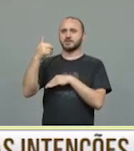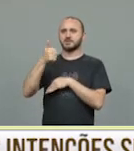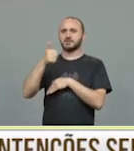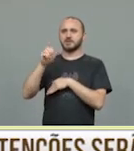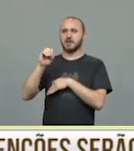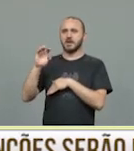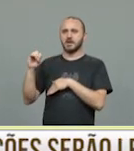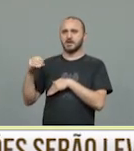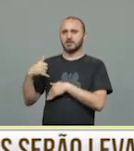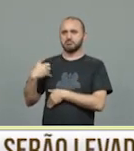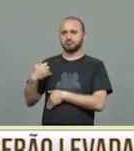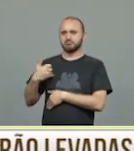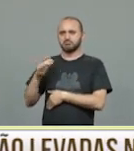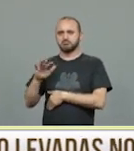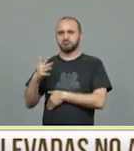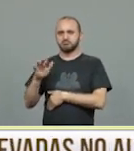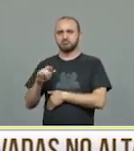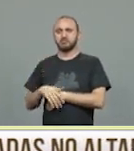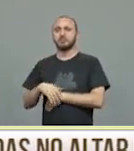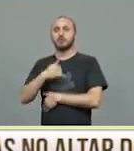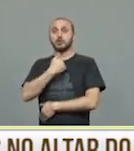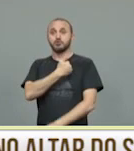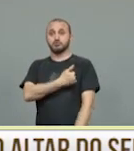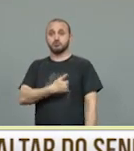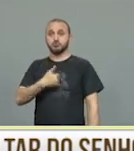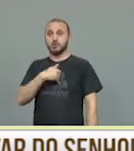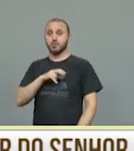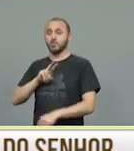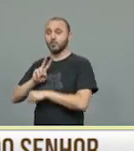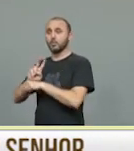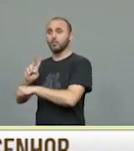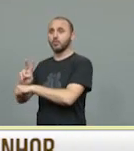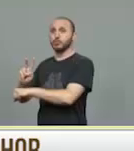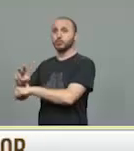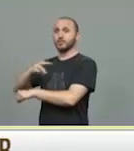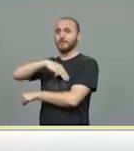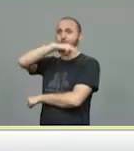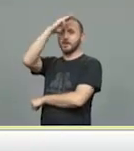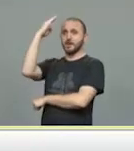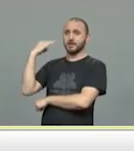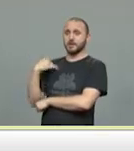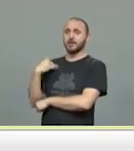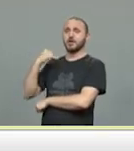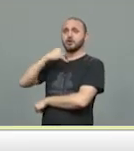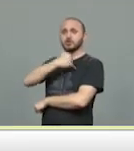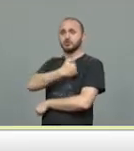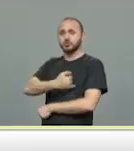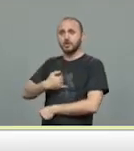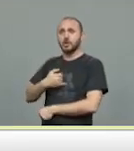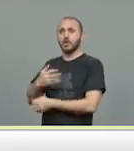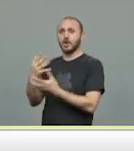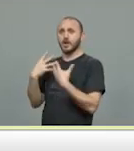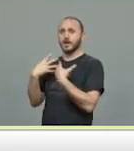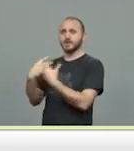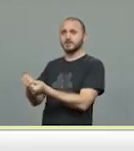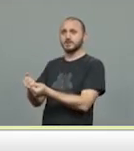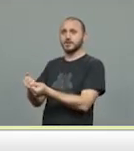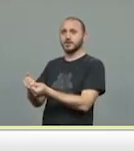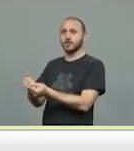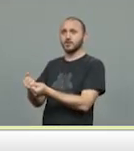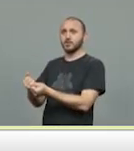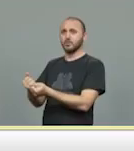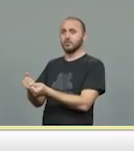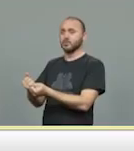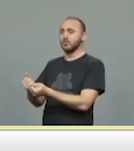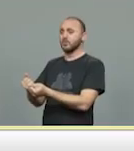ano 100, João, que cuidou de Nossa Senhora, que foi aquele que recebeu dos lábios de Nosso